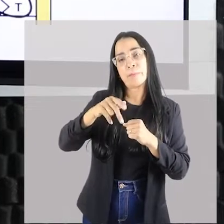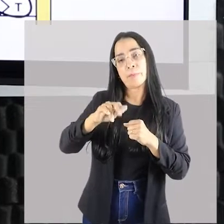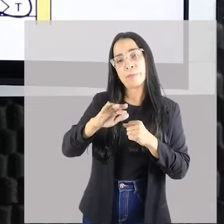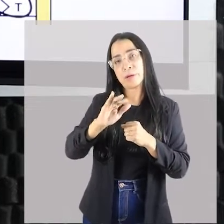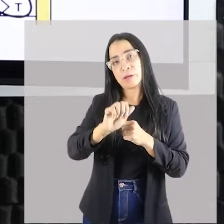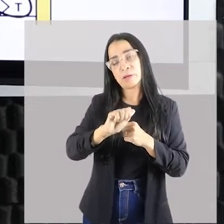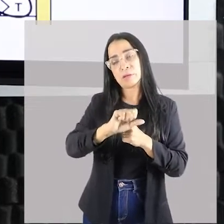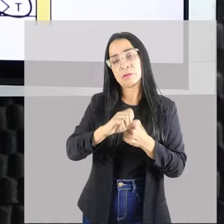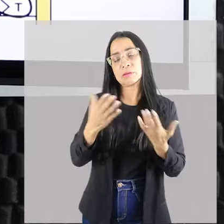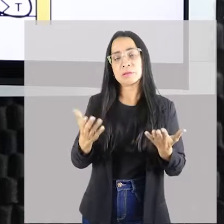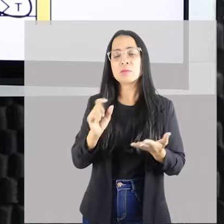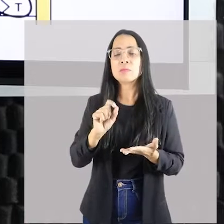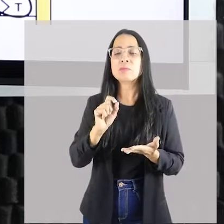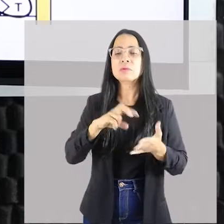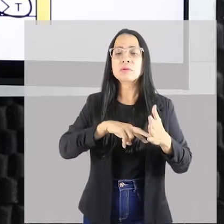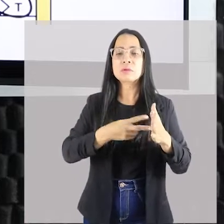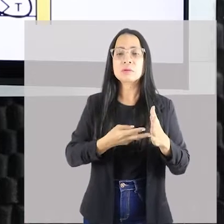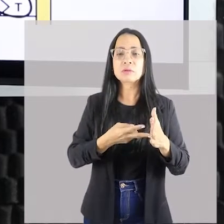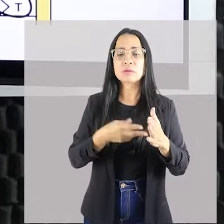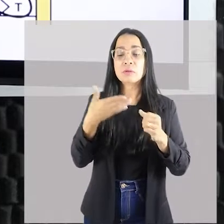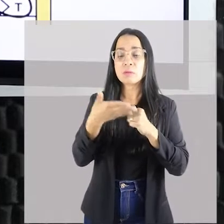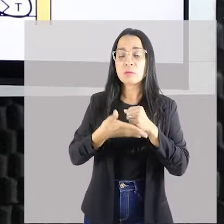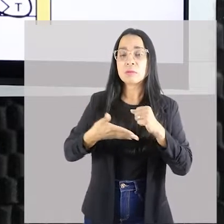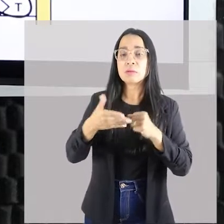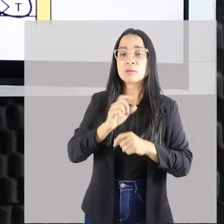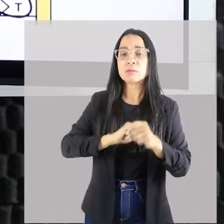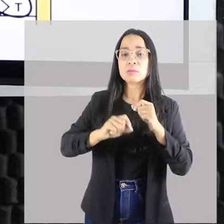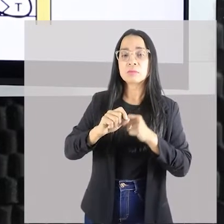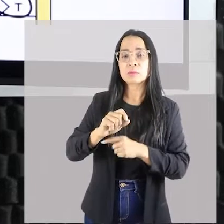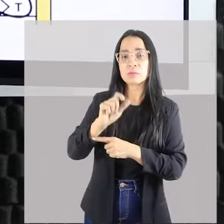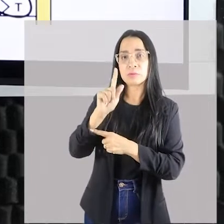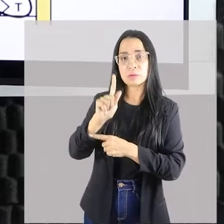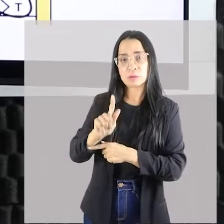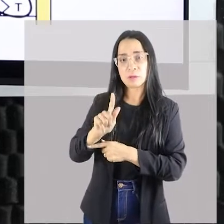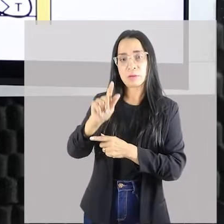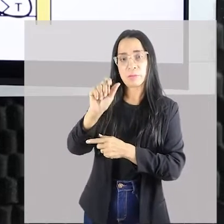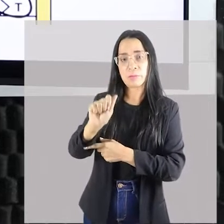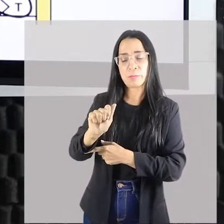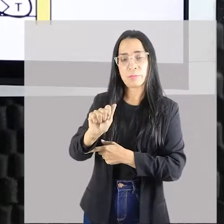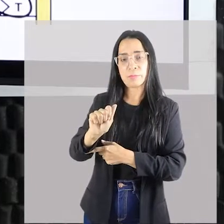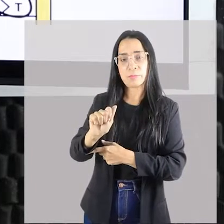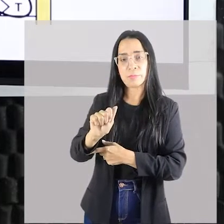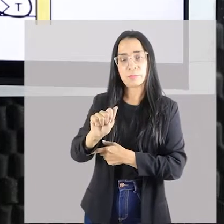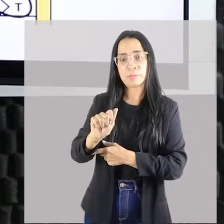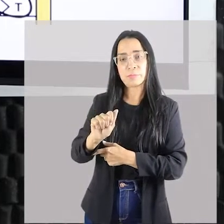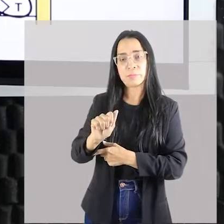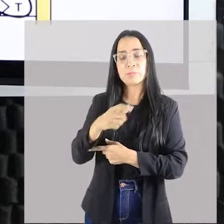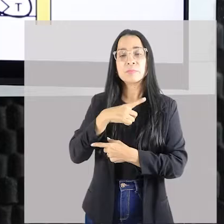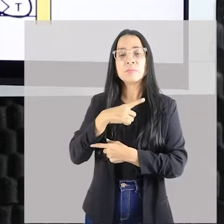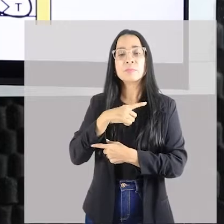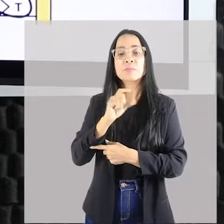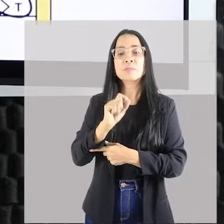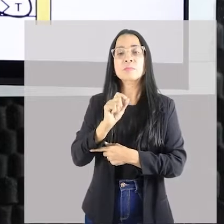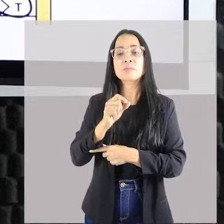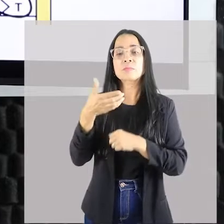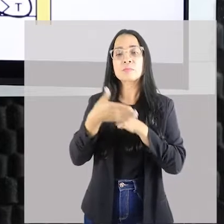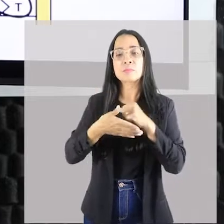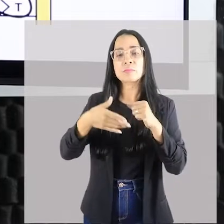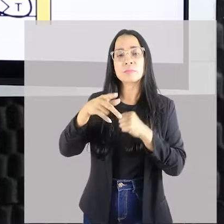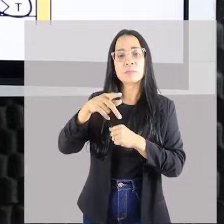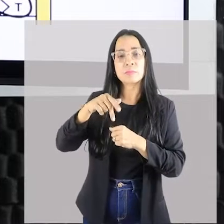Bases púricas, gente, são as bases G e A, tá certo? E aí a gente tem as